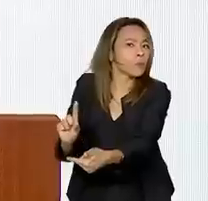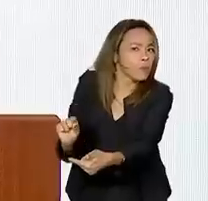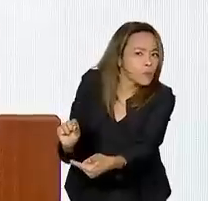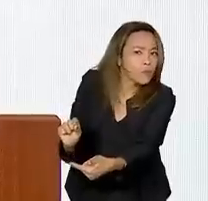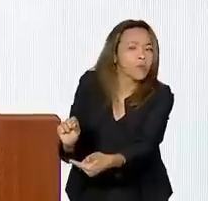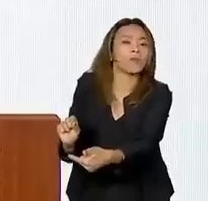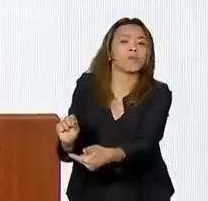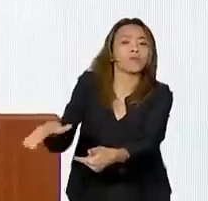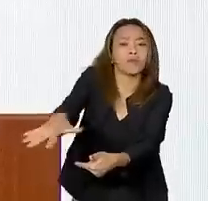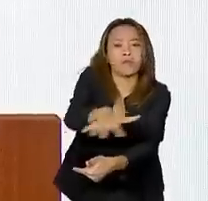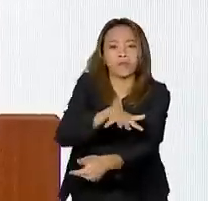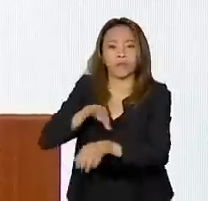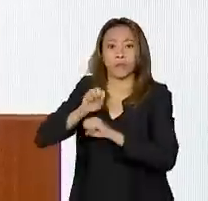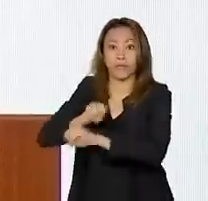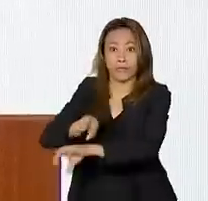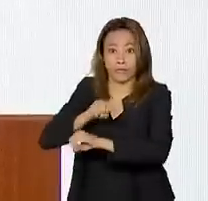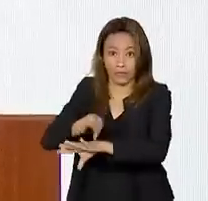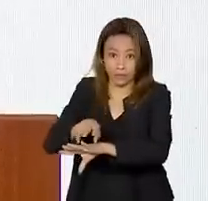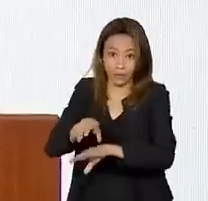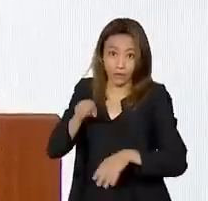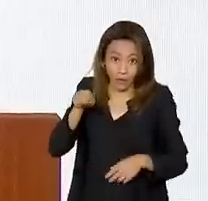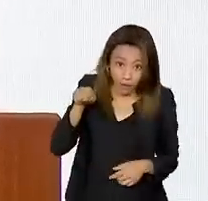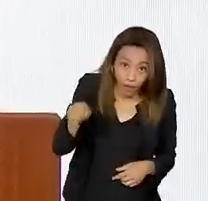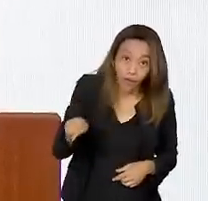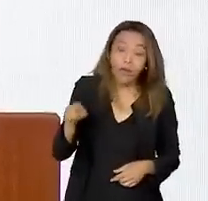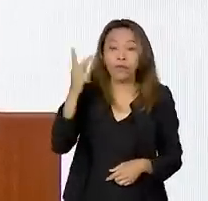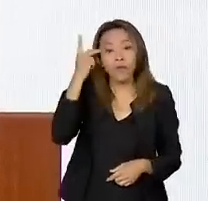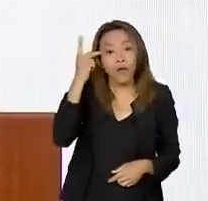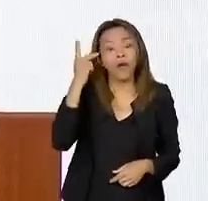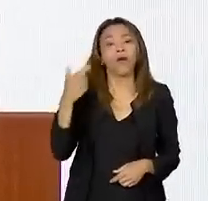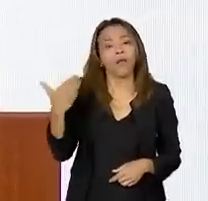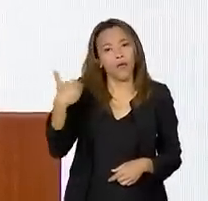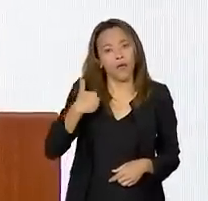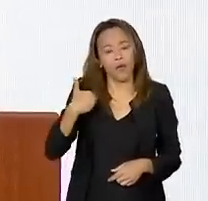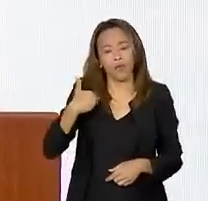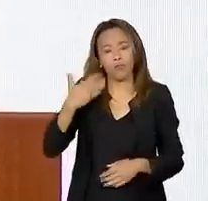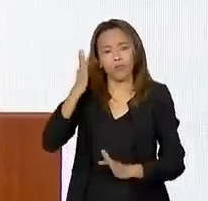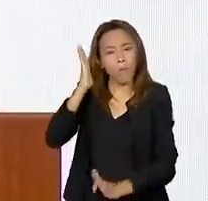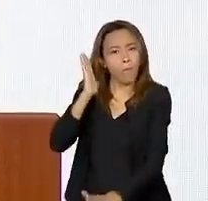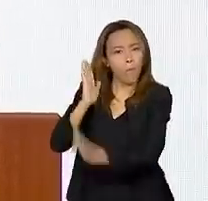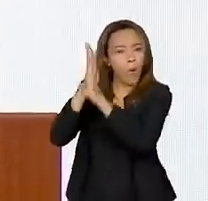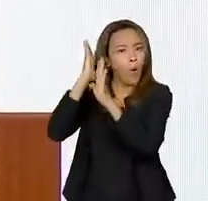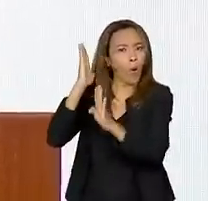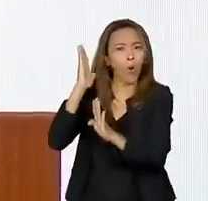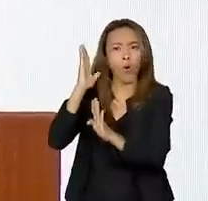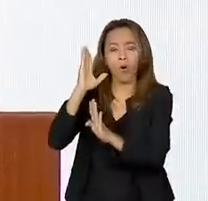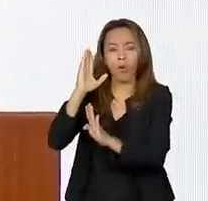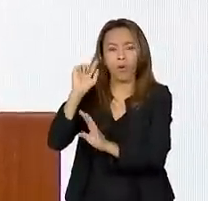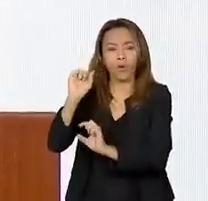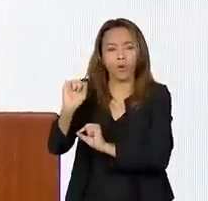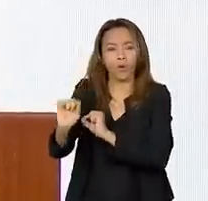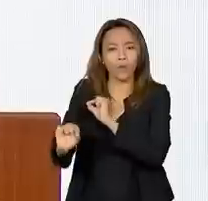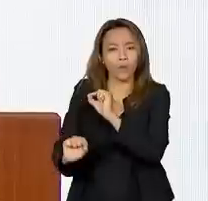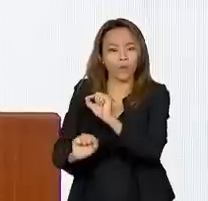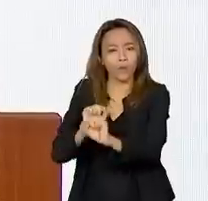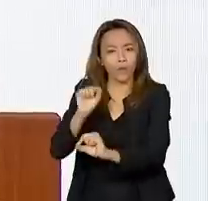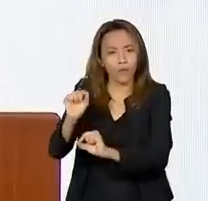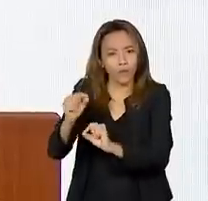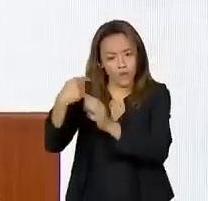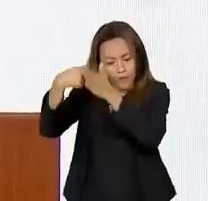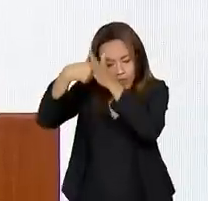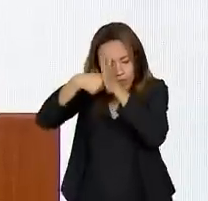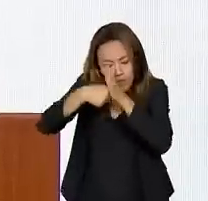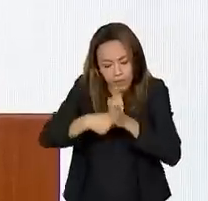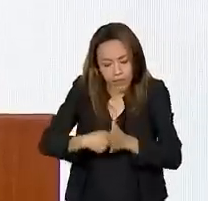na educação. E lá, simplesmente, eu descobri, através de um exame